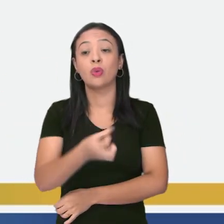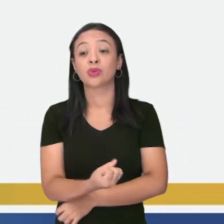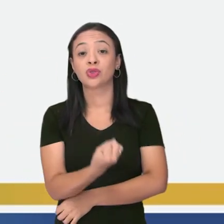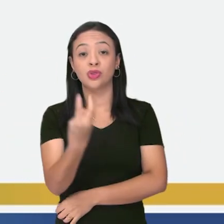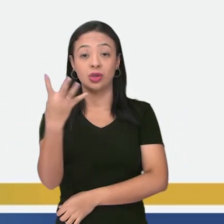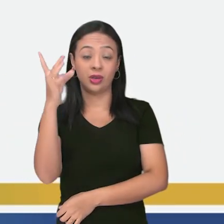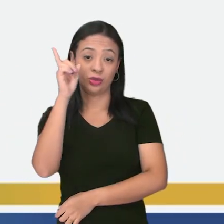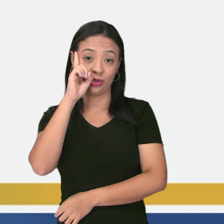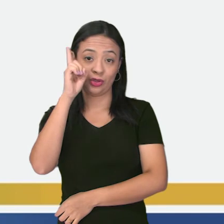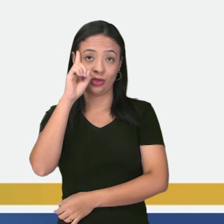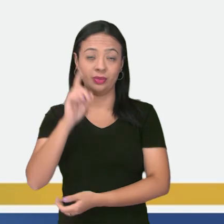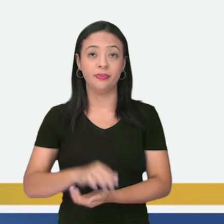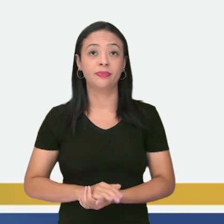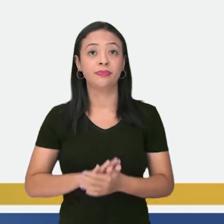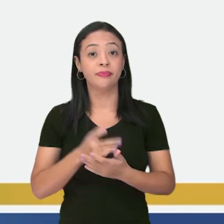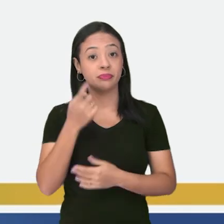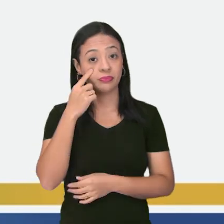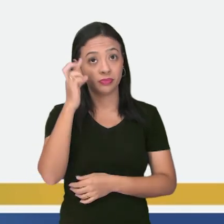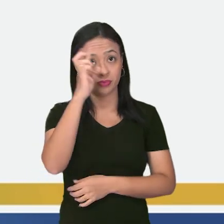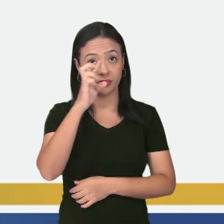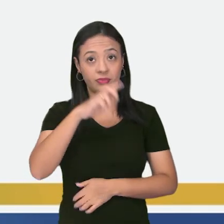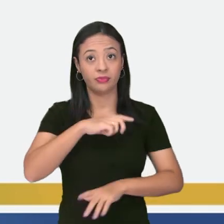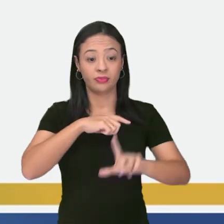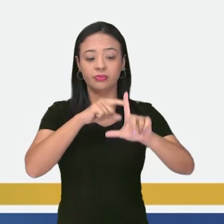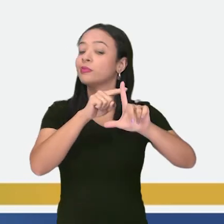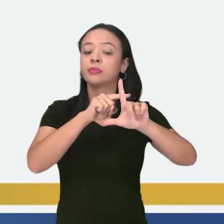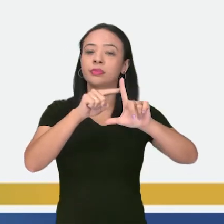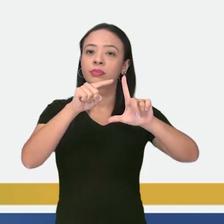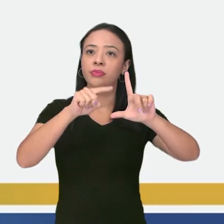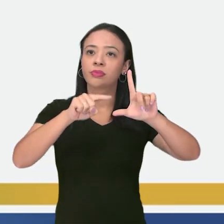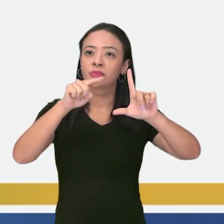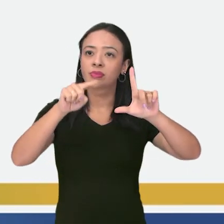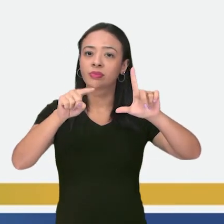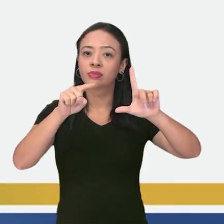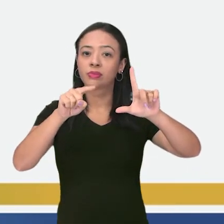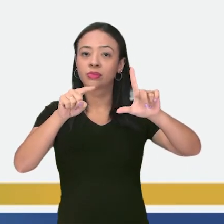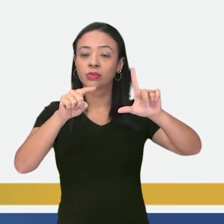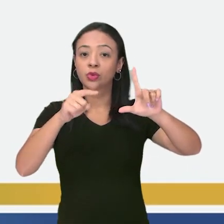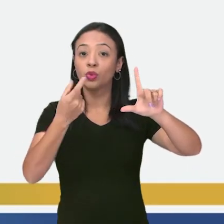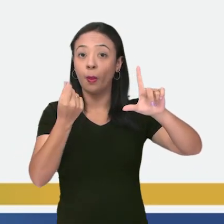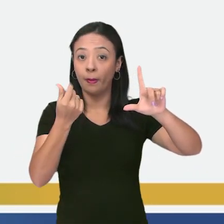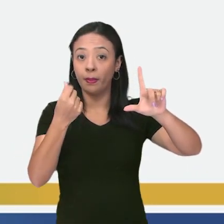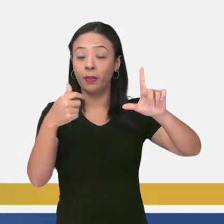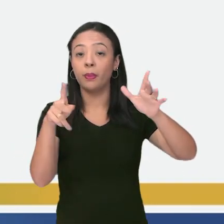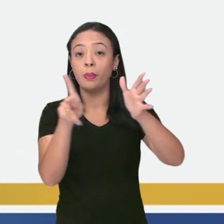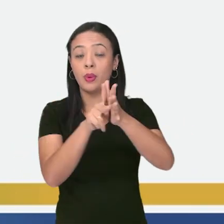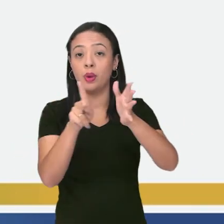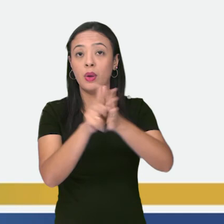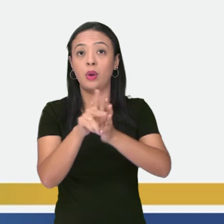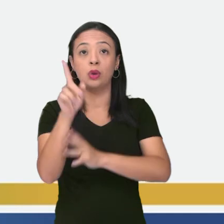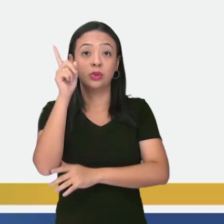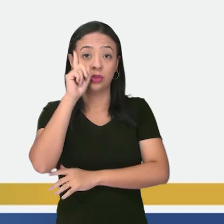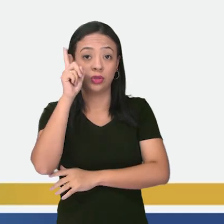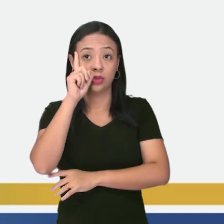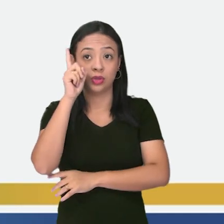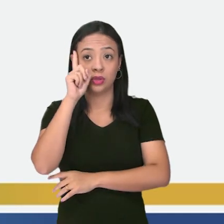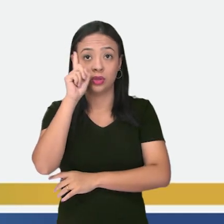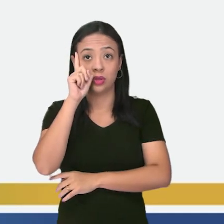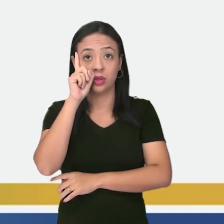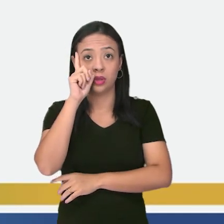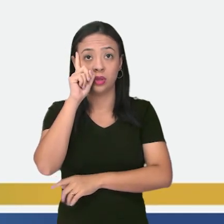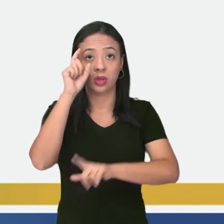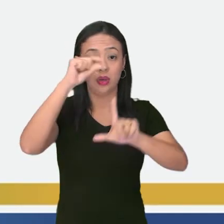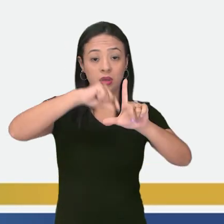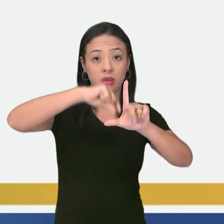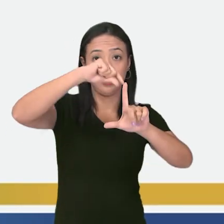Então aí vocês observam que nesse gráfico nós temos o valor da diária na linha vertical e